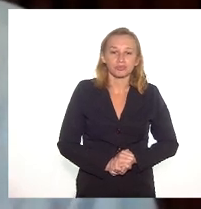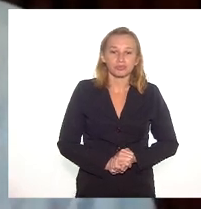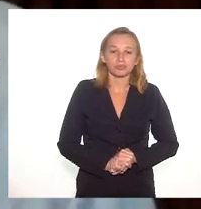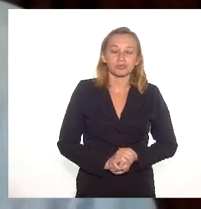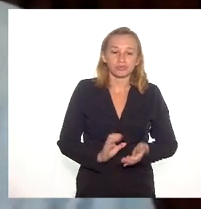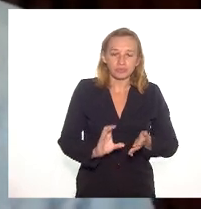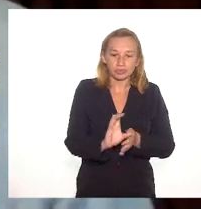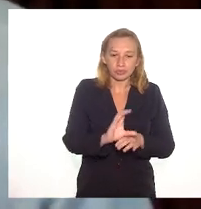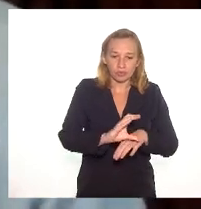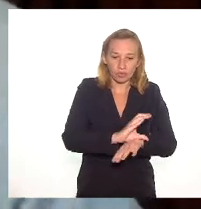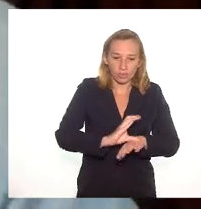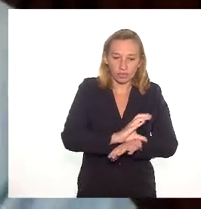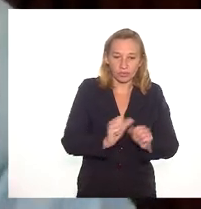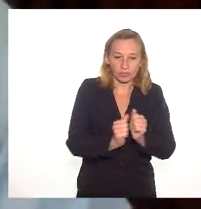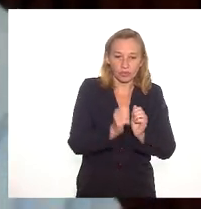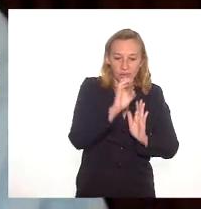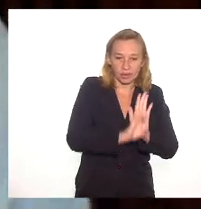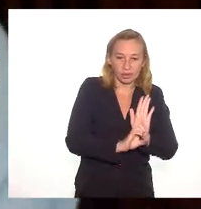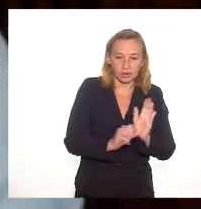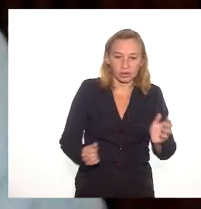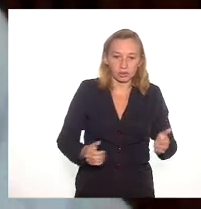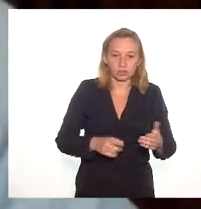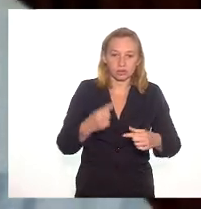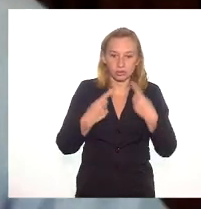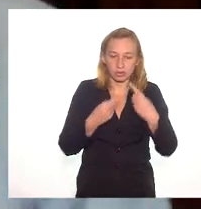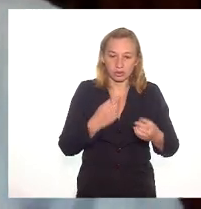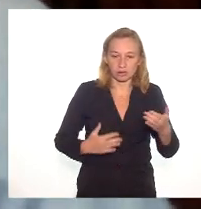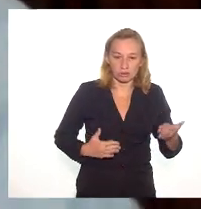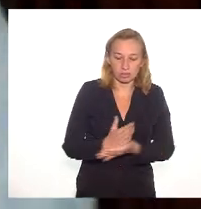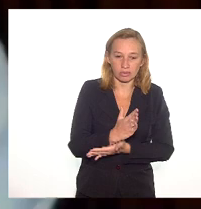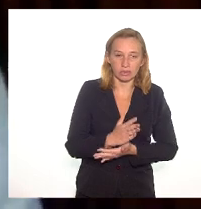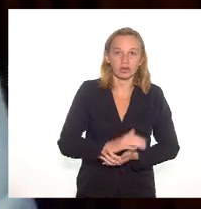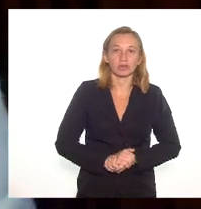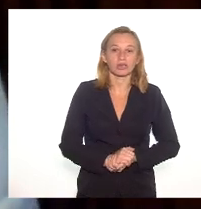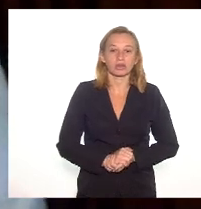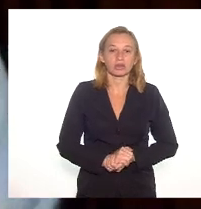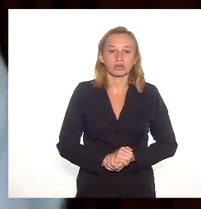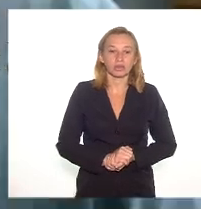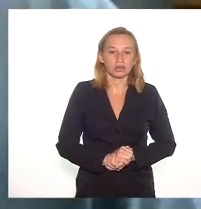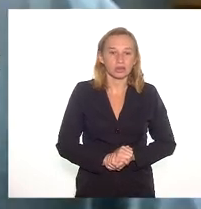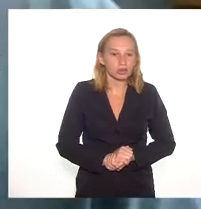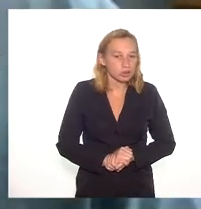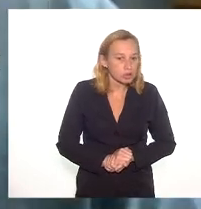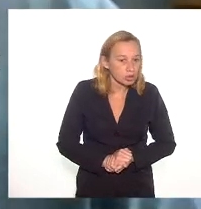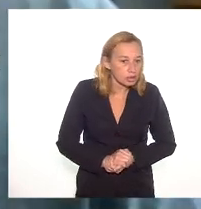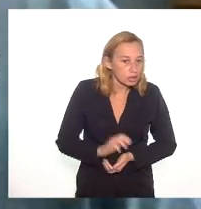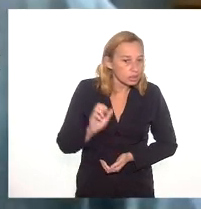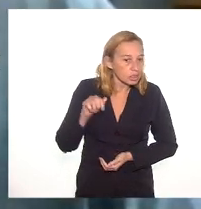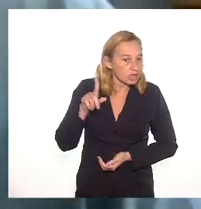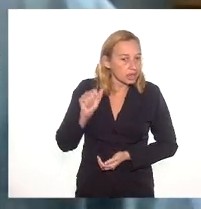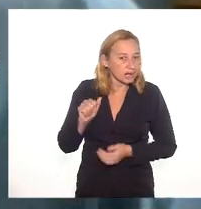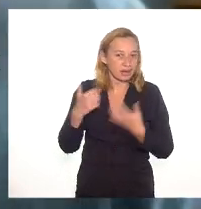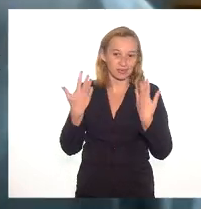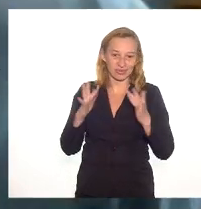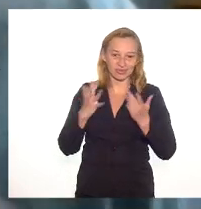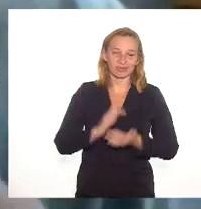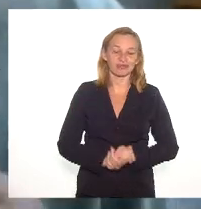Constitucionalidade com emenda. Em discussão, em votação, aprovado. O 2 da pauta. Canella. Salve o camarada